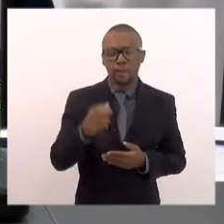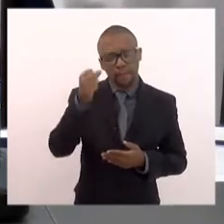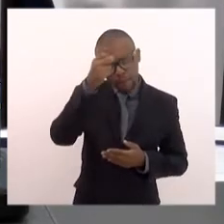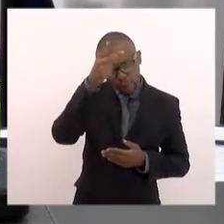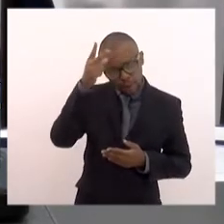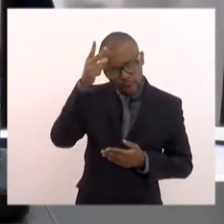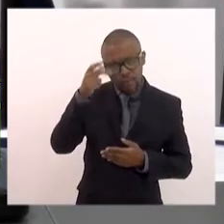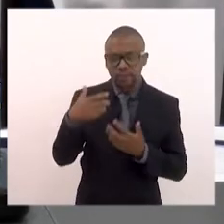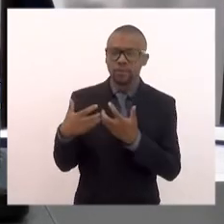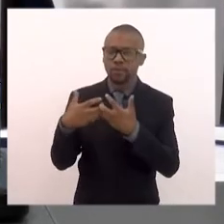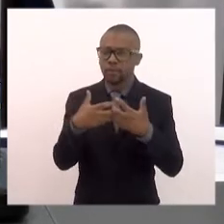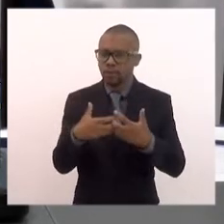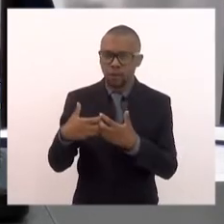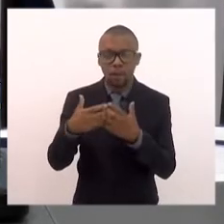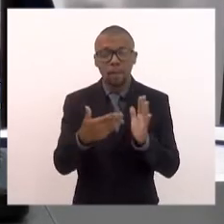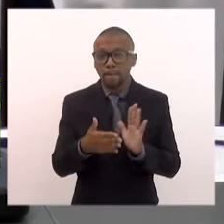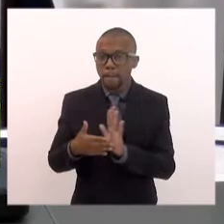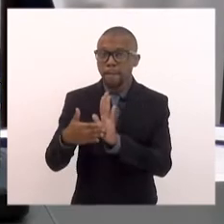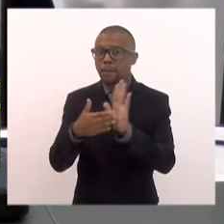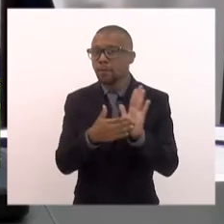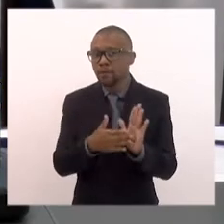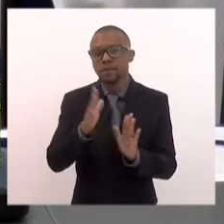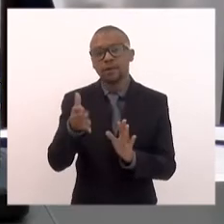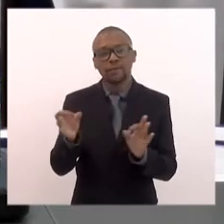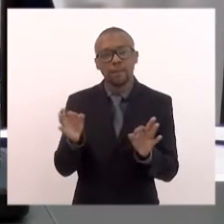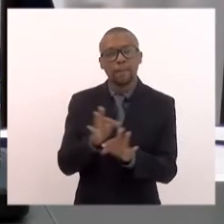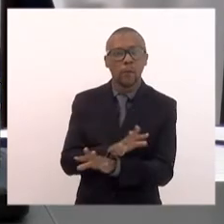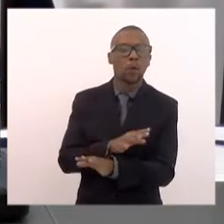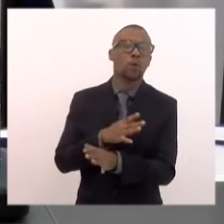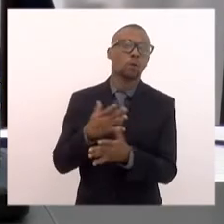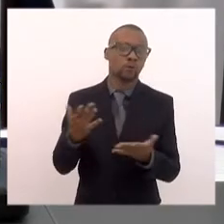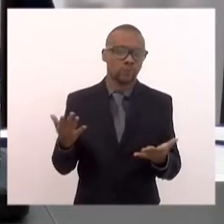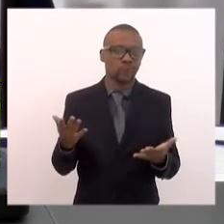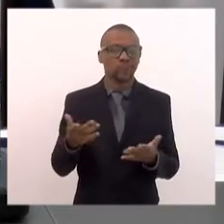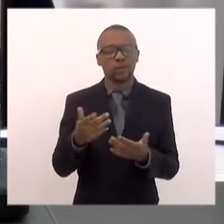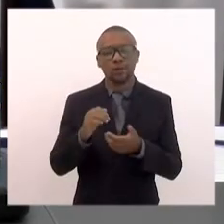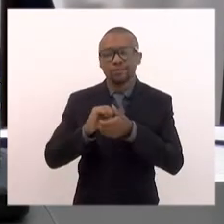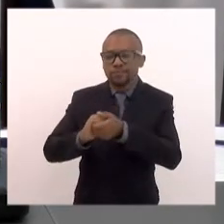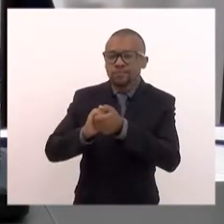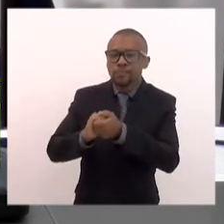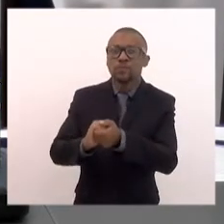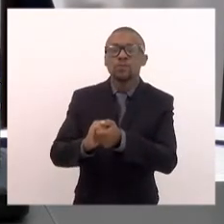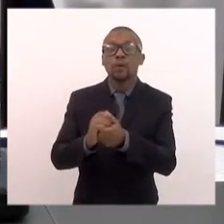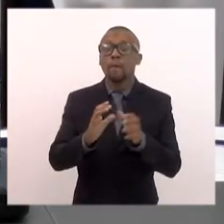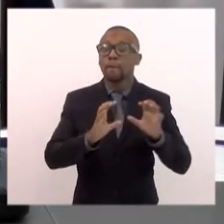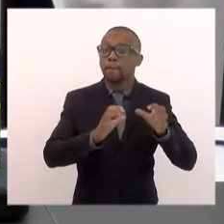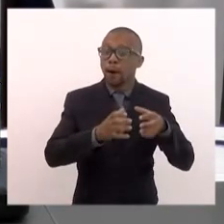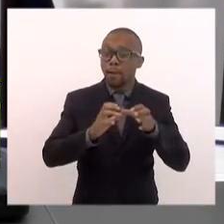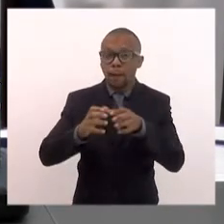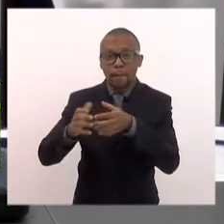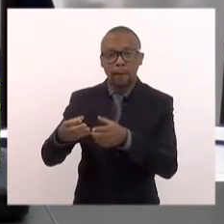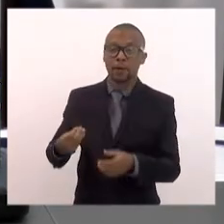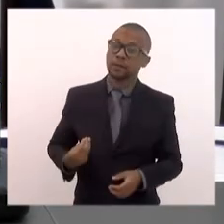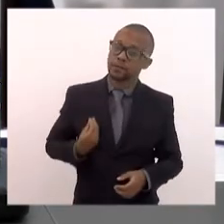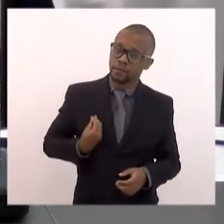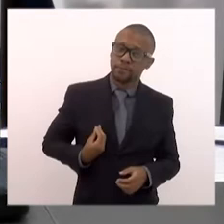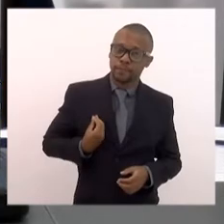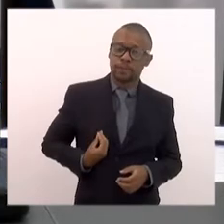foi efetivada. Então, de qualquer maneira, eu saúdo todos os coletivos e os movimentos sociais de Ecosol presentes nessa